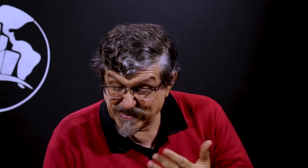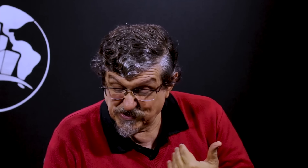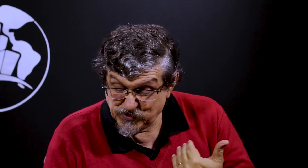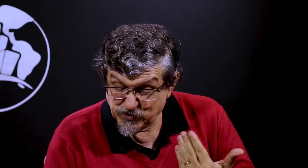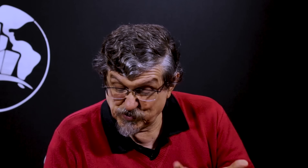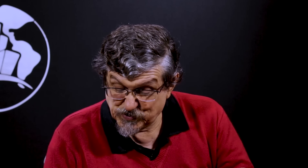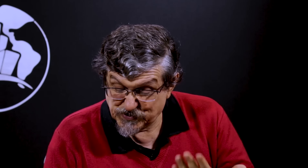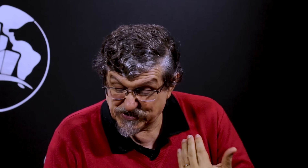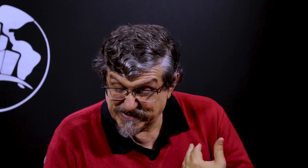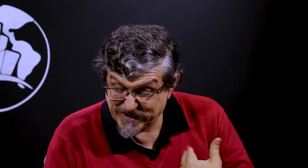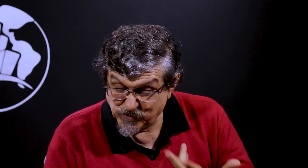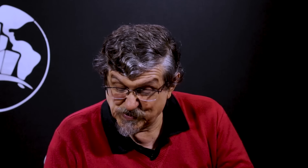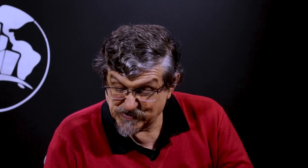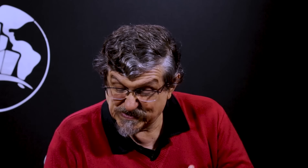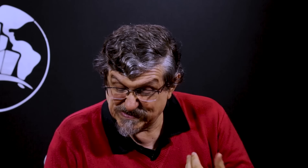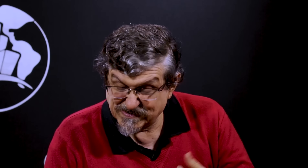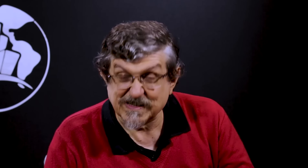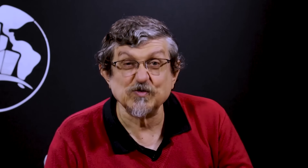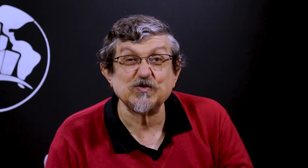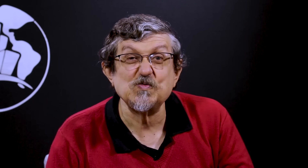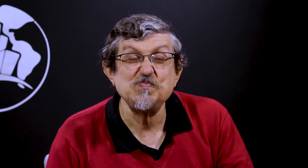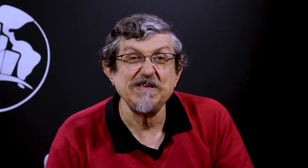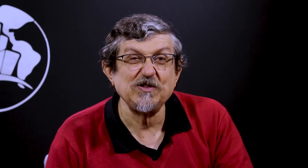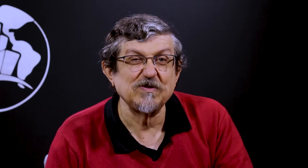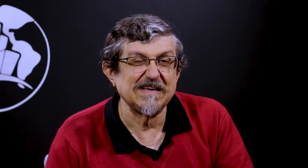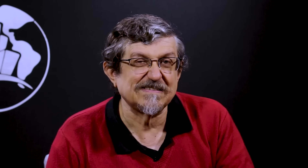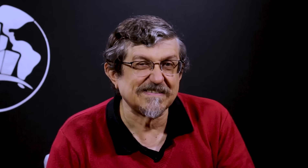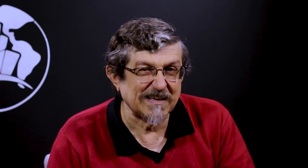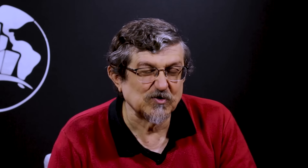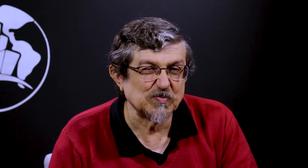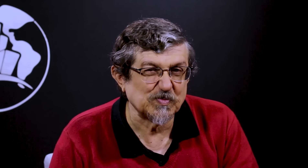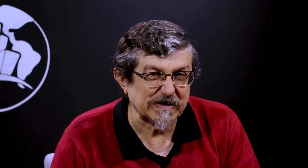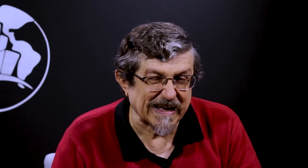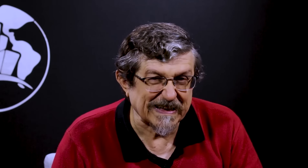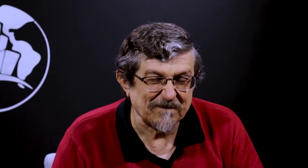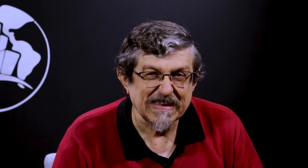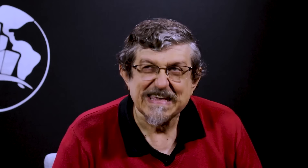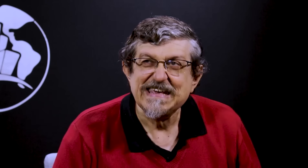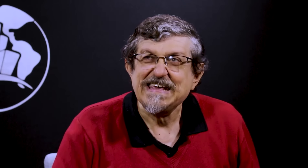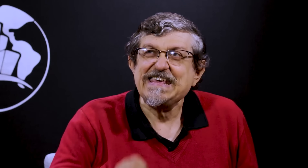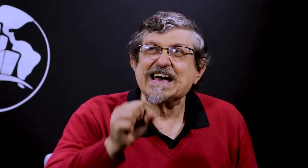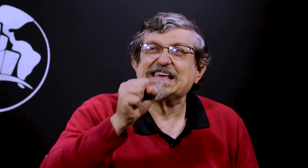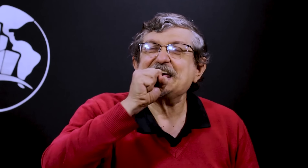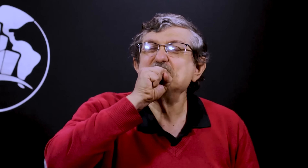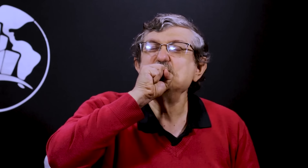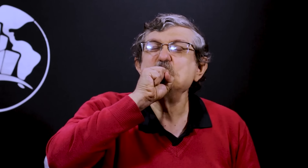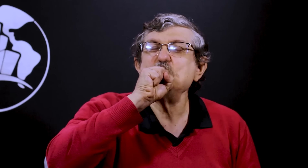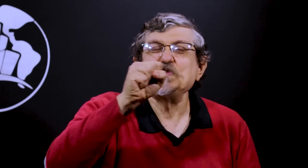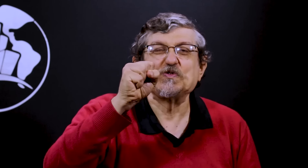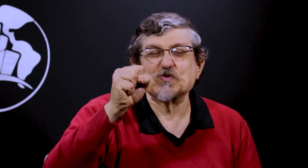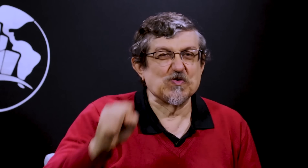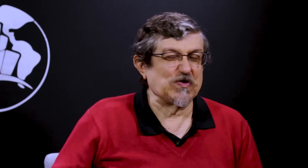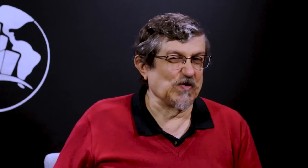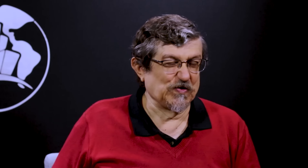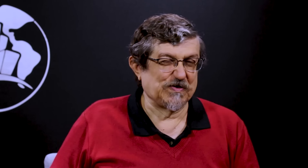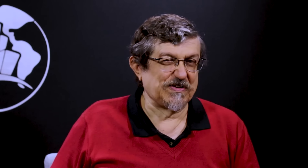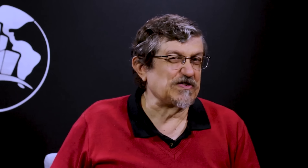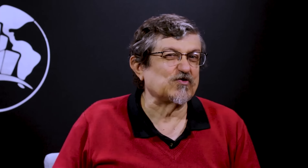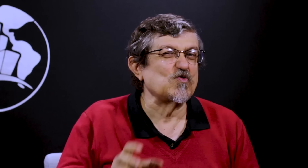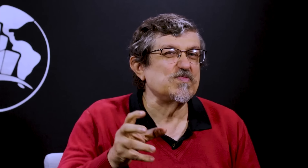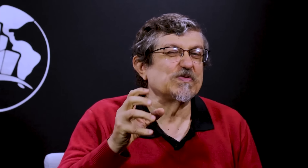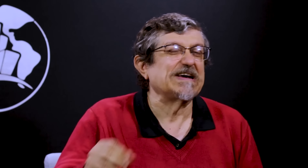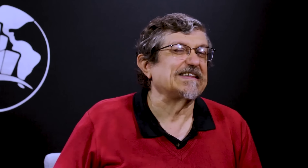os anjos de Deus que estão subindo e descendo por ela. E aqui é muito curioso